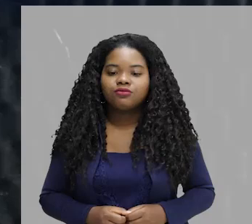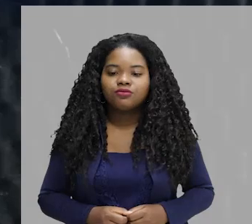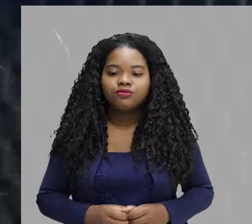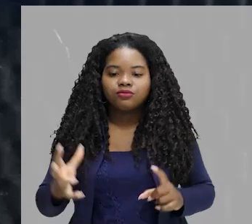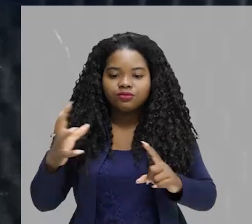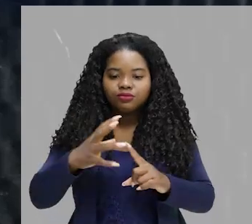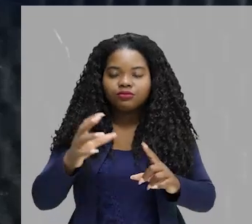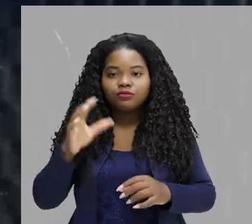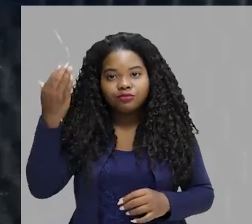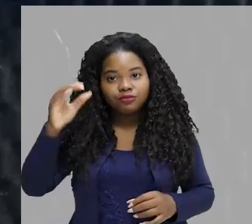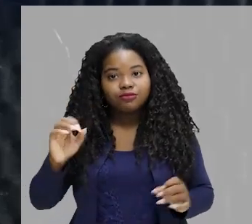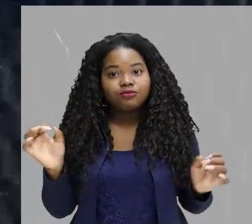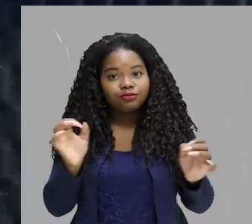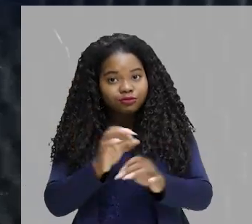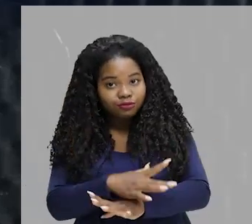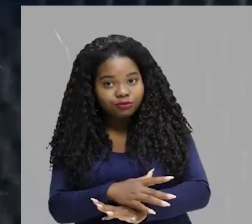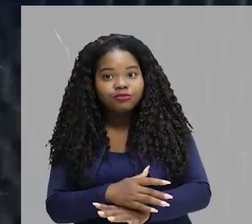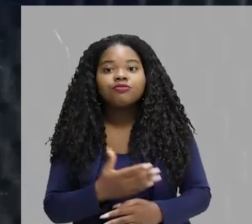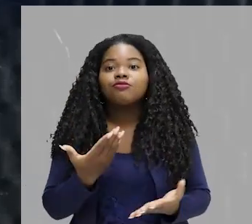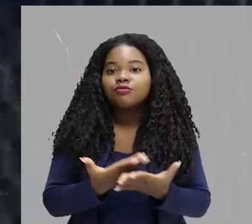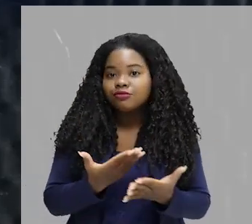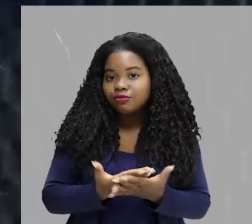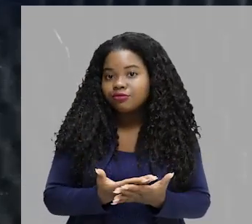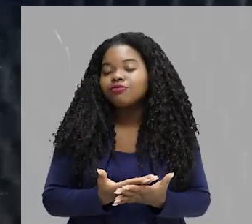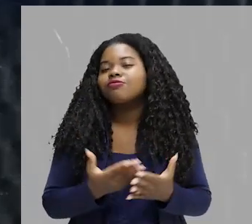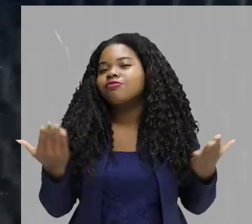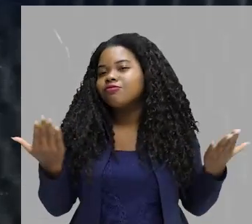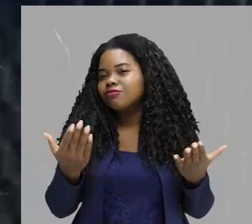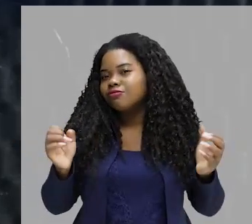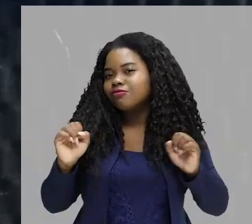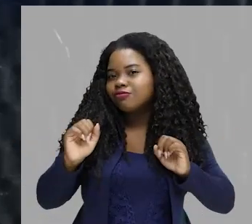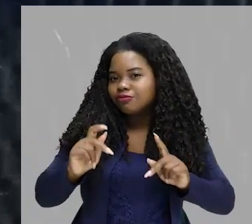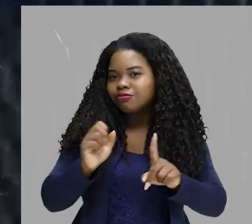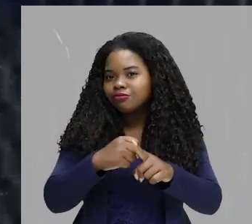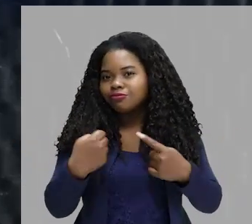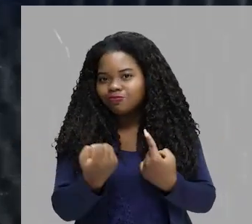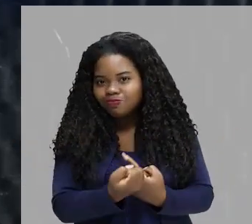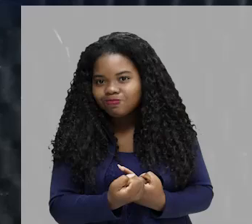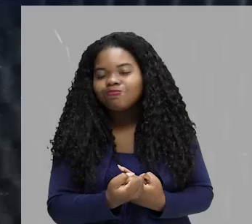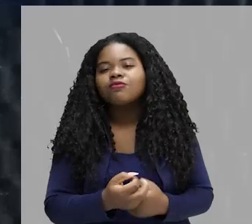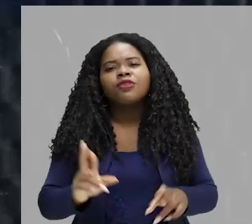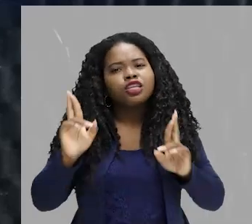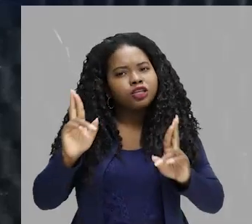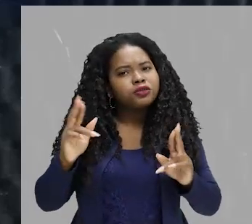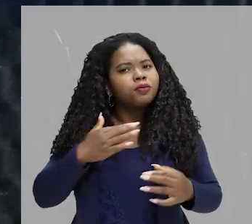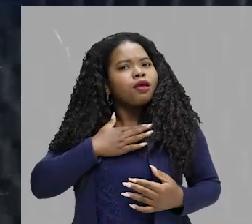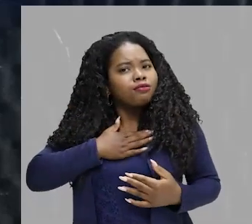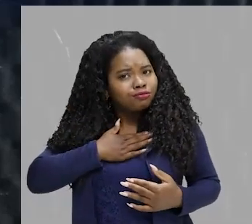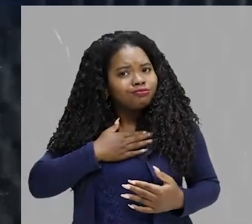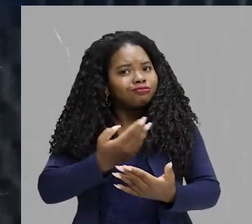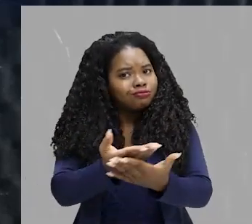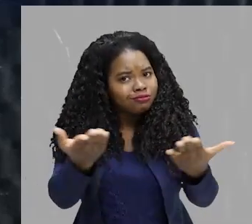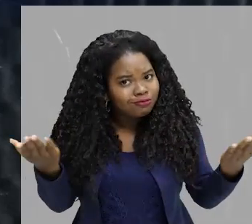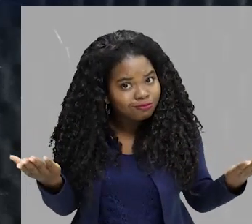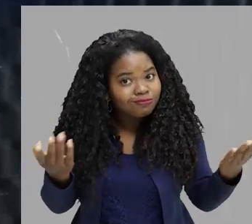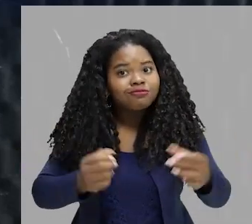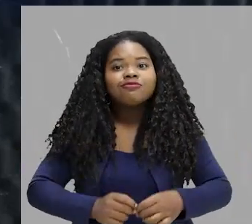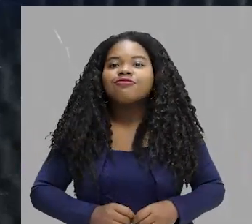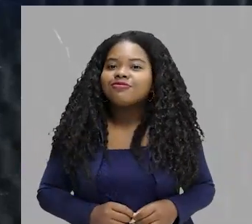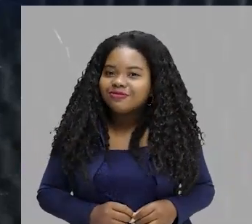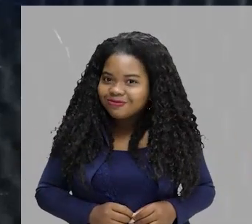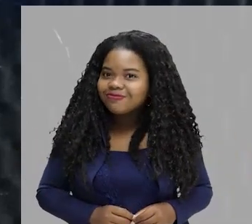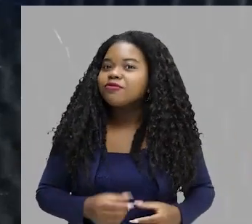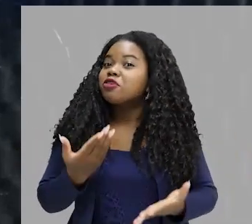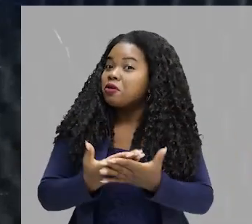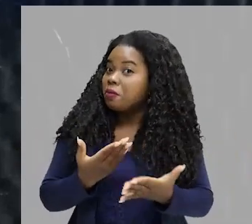da cultura. E com isso a gente encerra mais uma aula de Sociologia. Espero que a aula tenha sido boa e proveitosa para vocês, né?